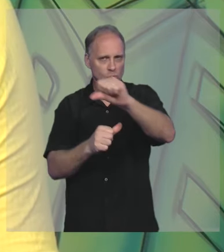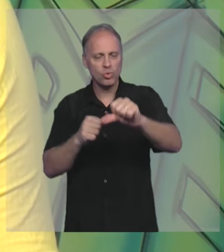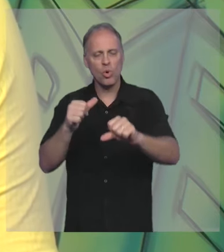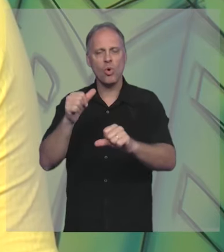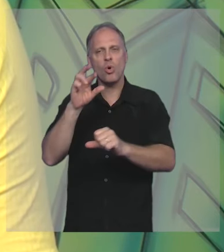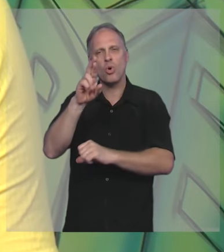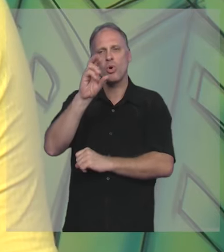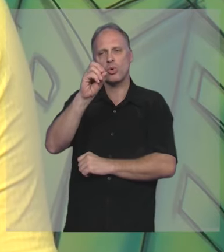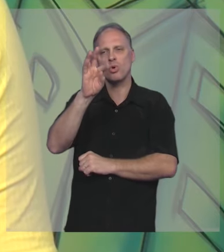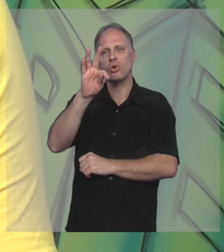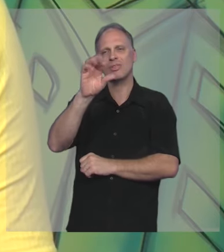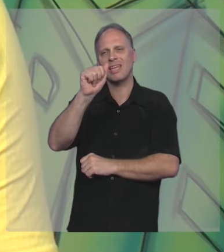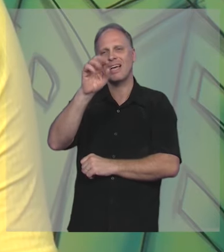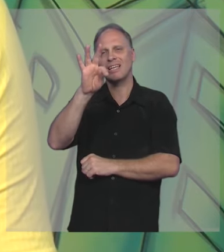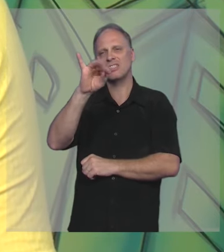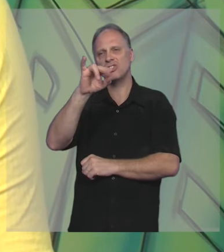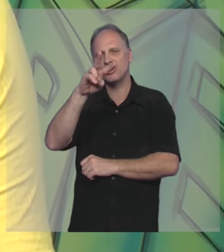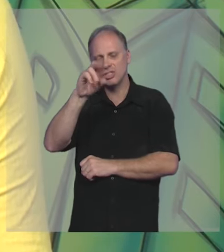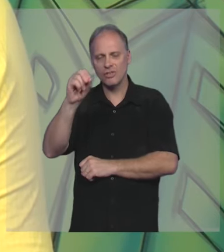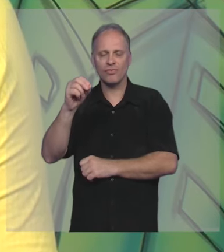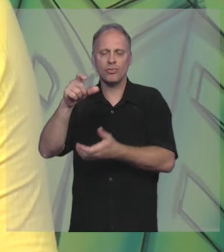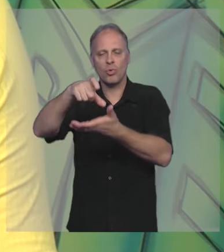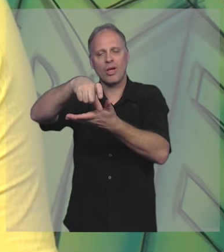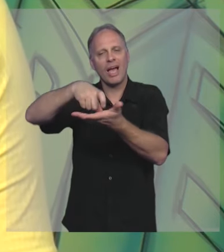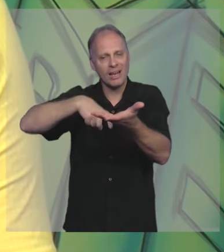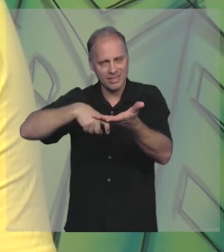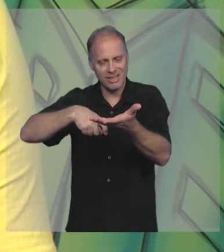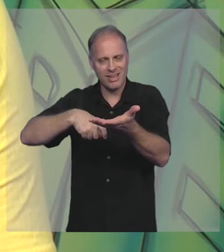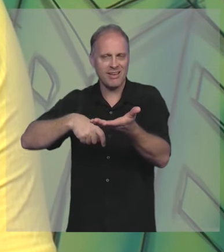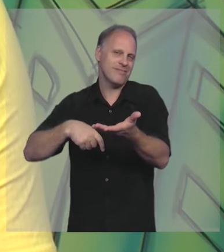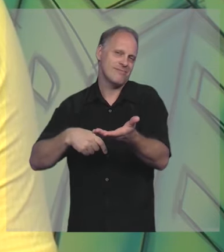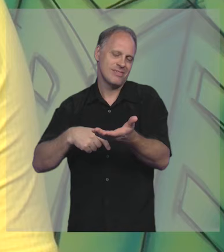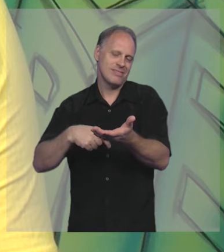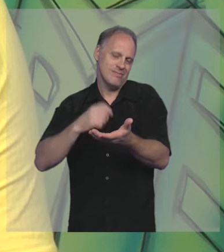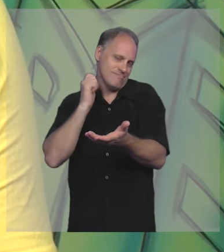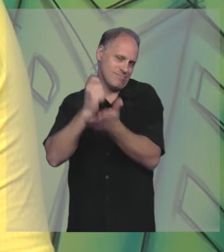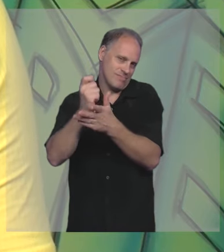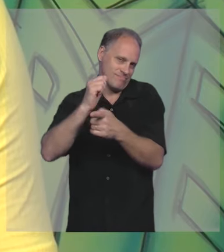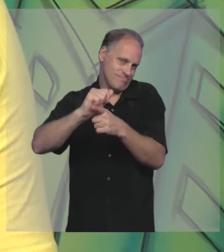né, a questão do rotativo do cartão de crédito. Agora ele está tentando fazer uma nova